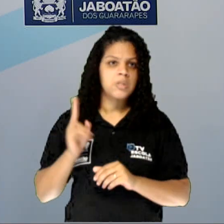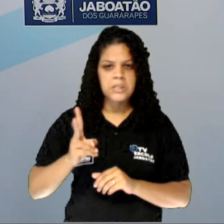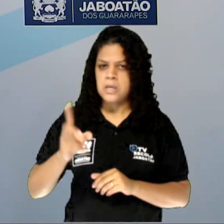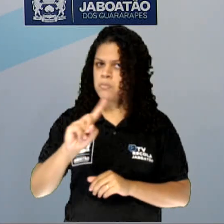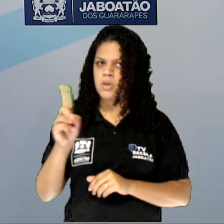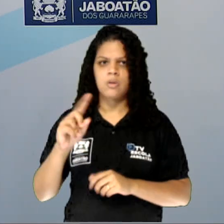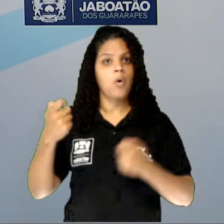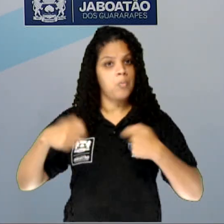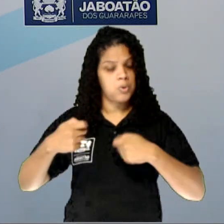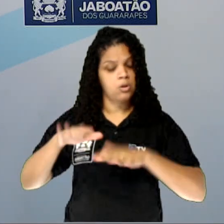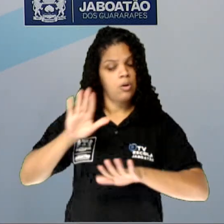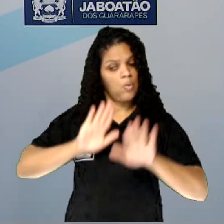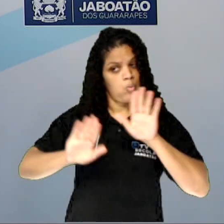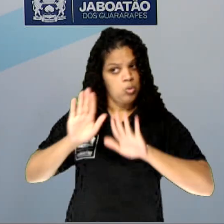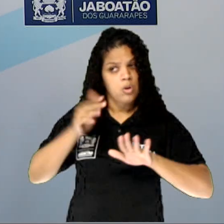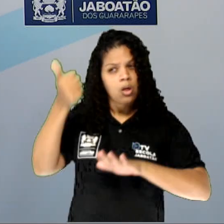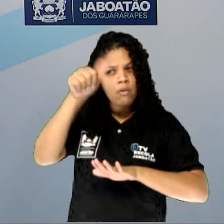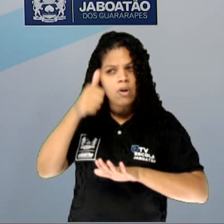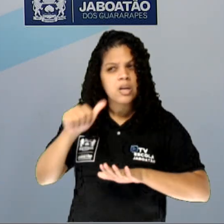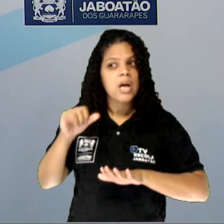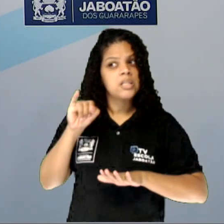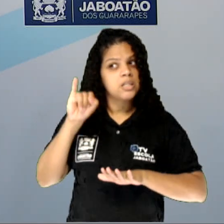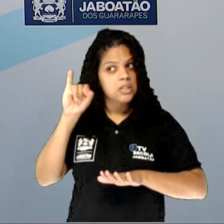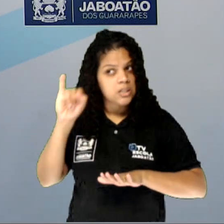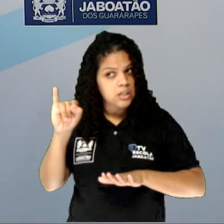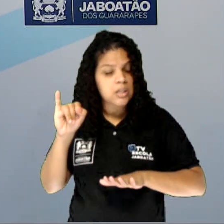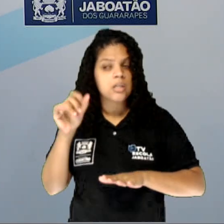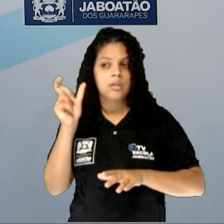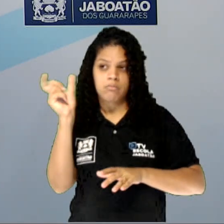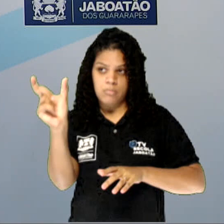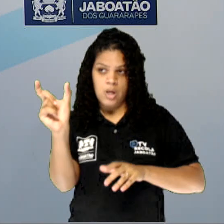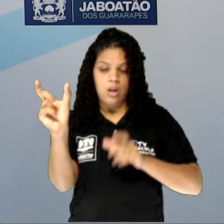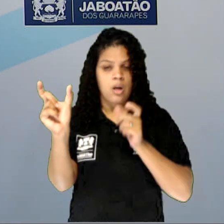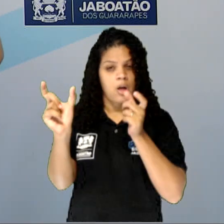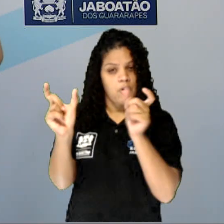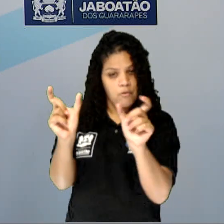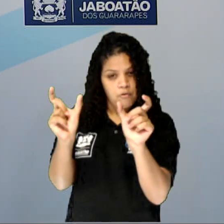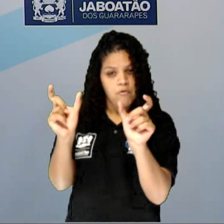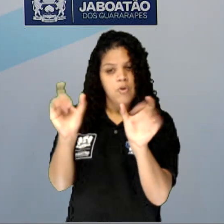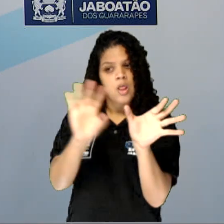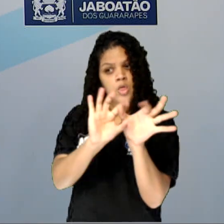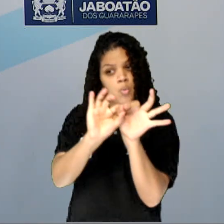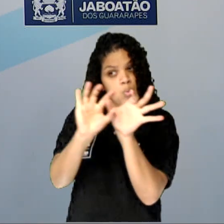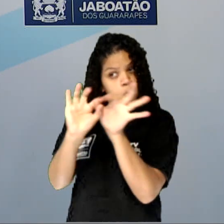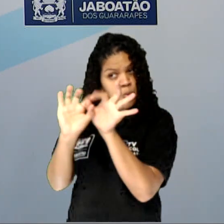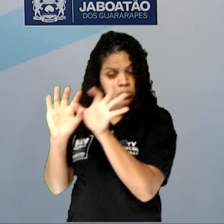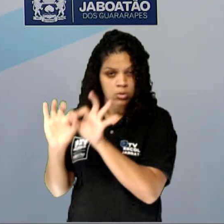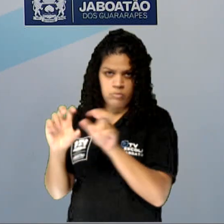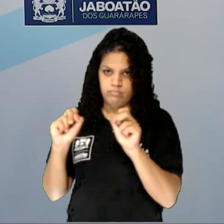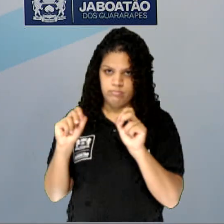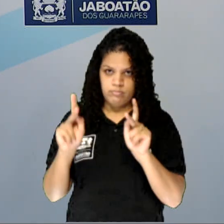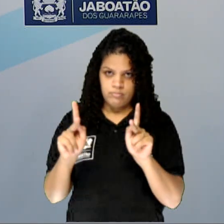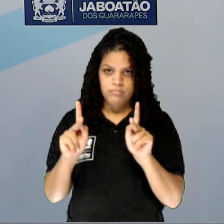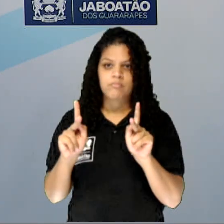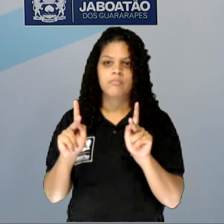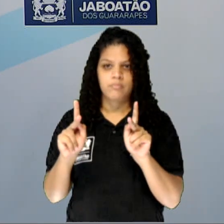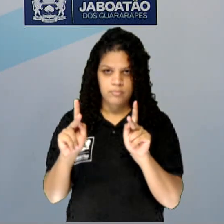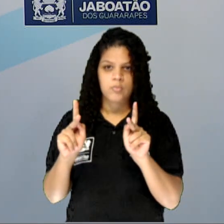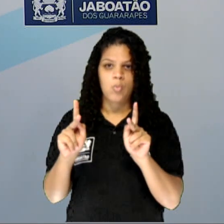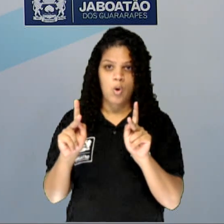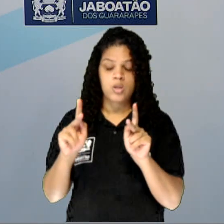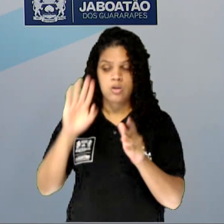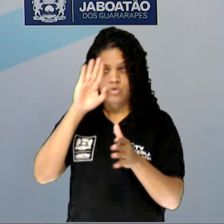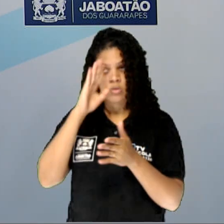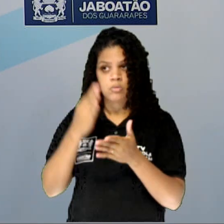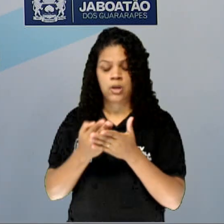isso que a gente tem que ter cuidado e avaliar sempre a palavra aplicada ao discurso no contexto, ok? Só assim a gente vai ter segurança